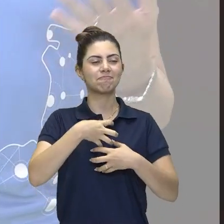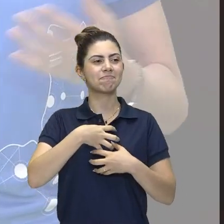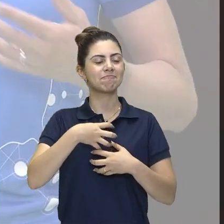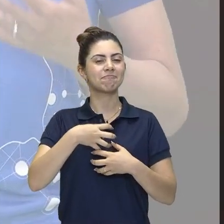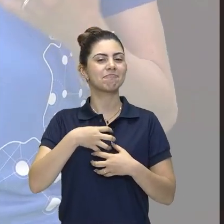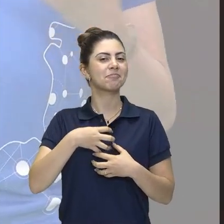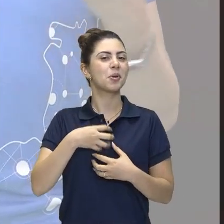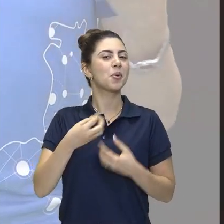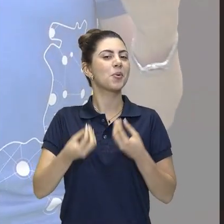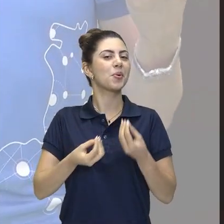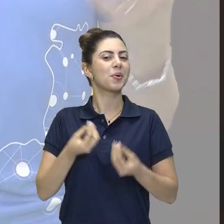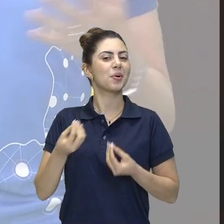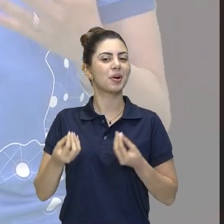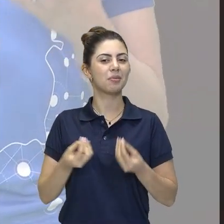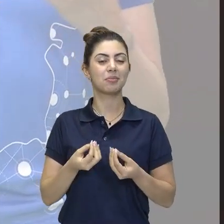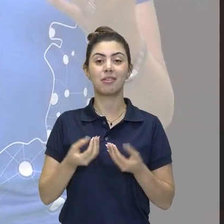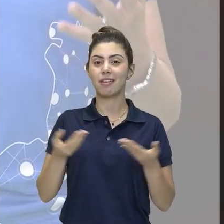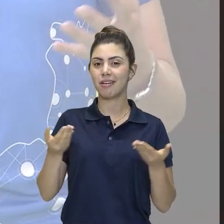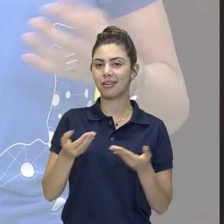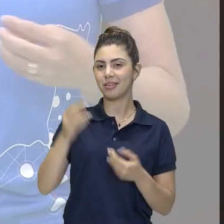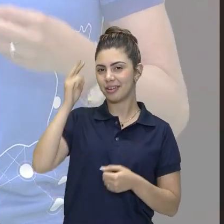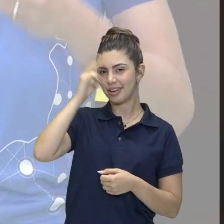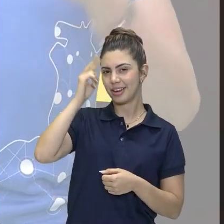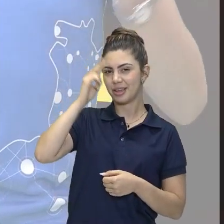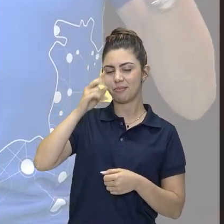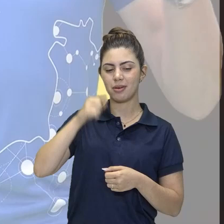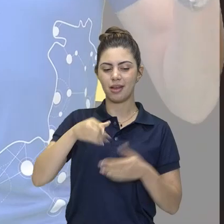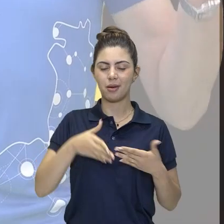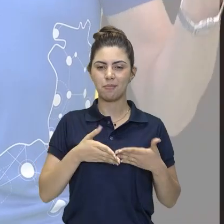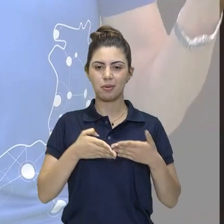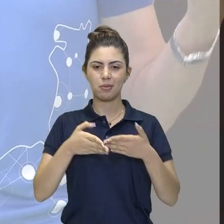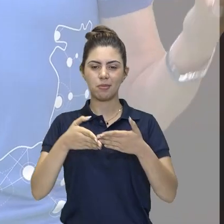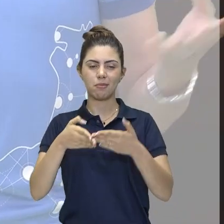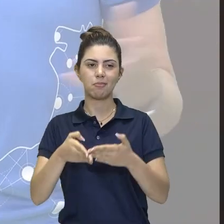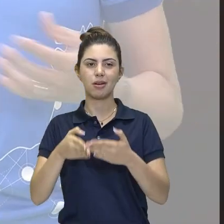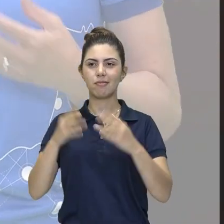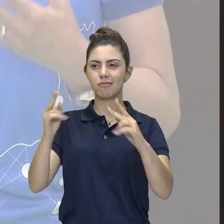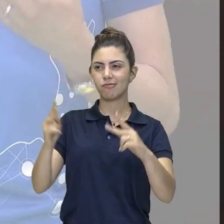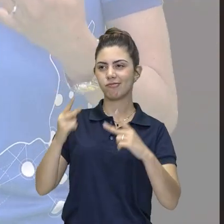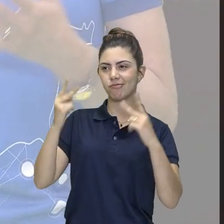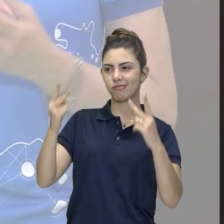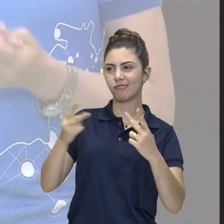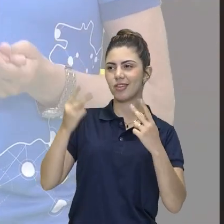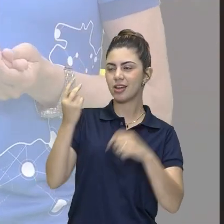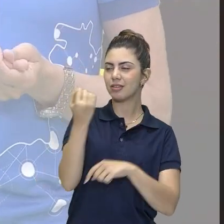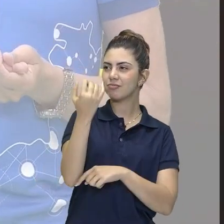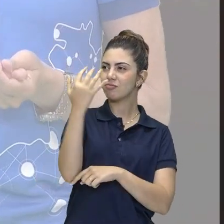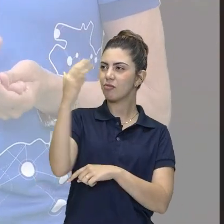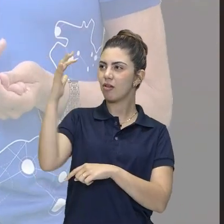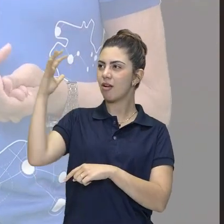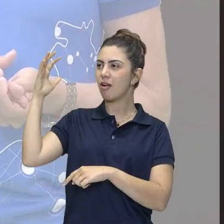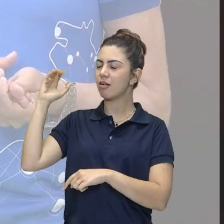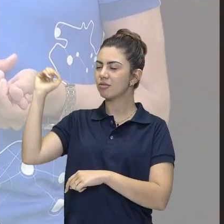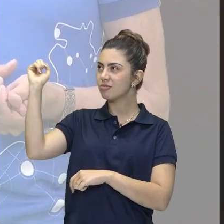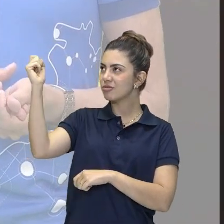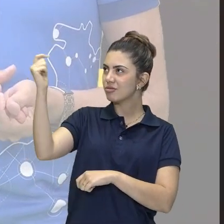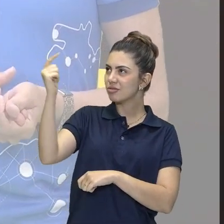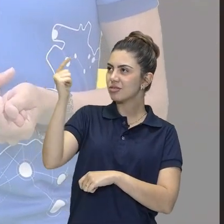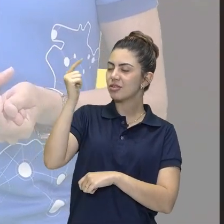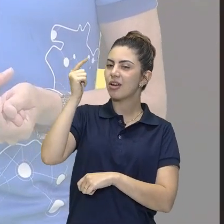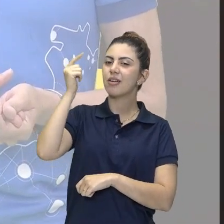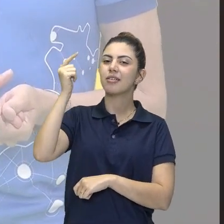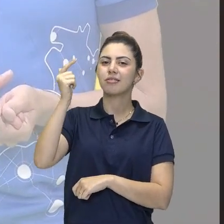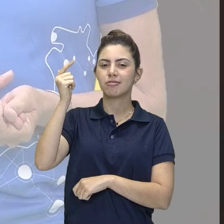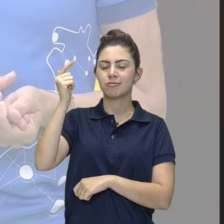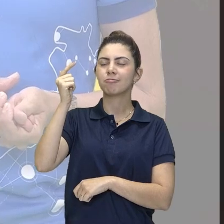uma vez, na beira lá daquele cais, sentindo aquela natureza, vendo o sol e tendo